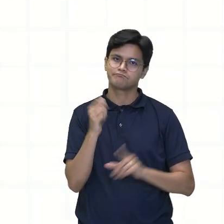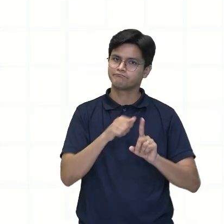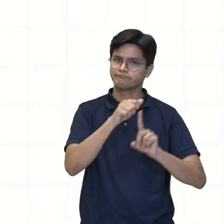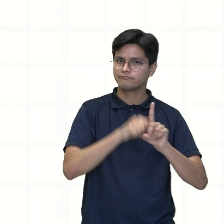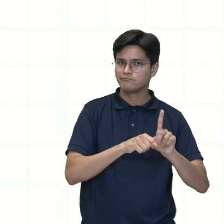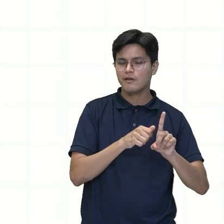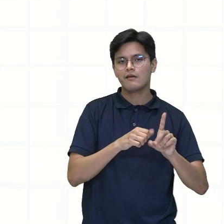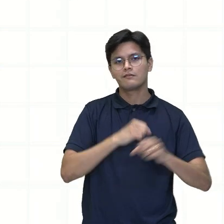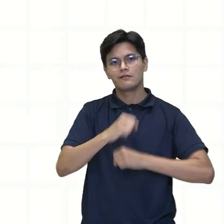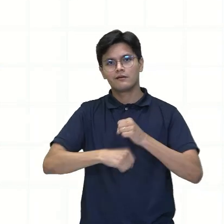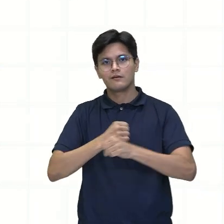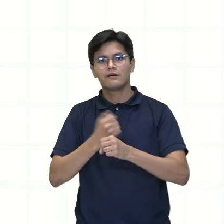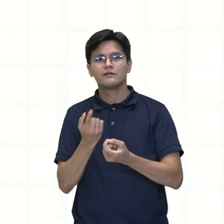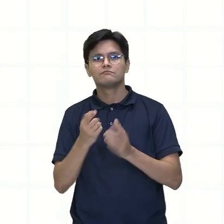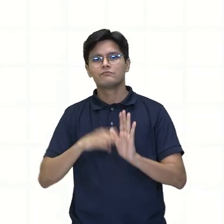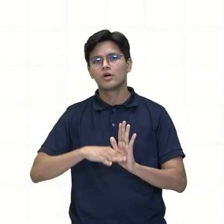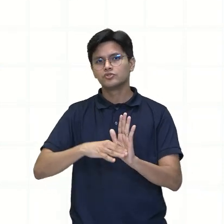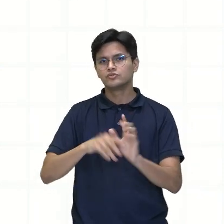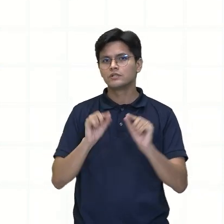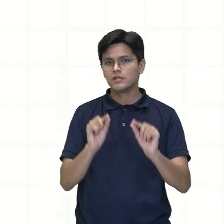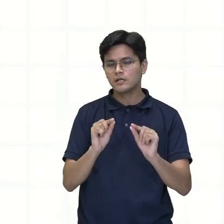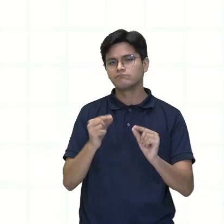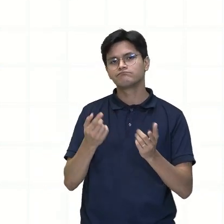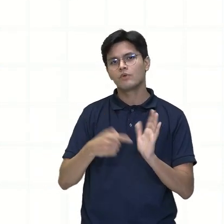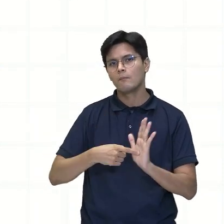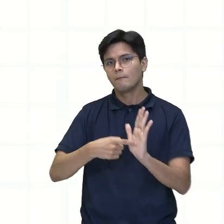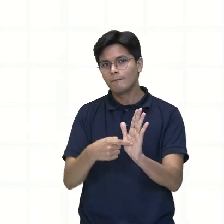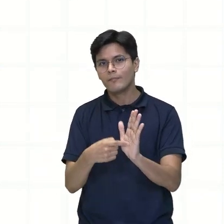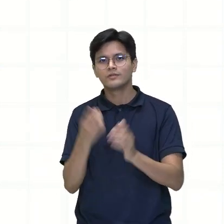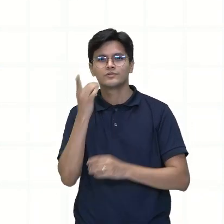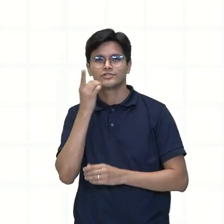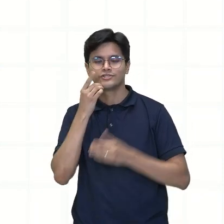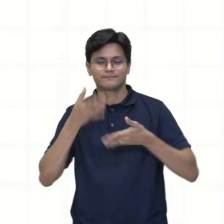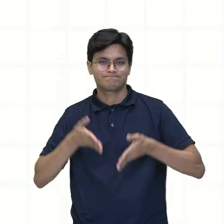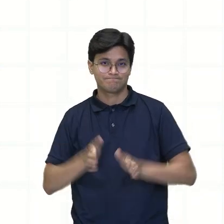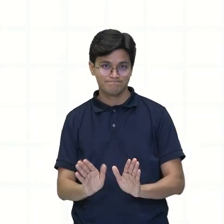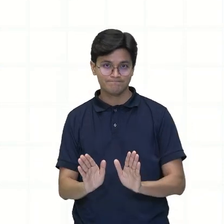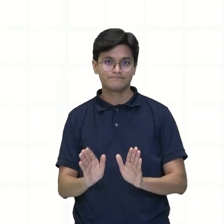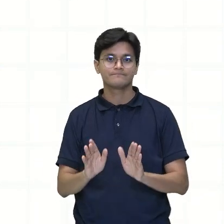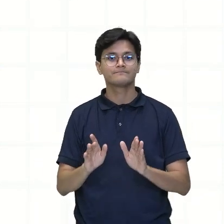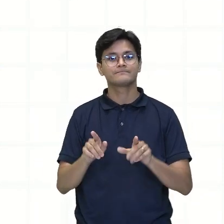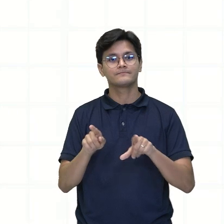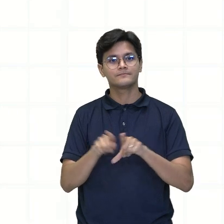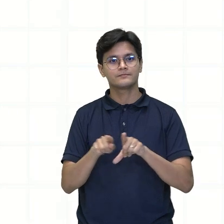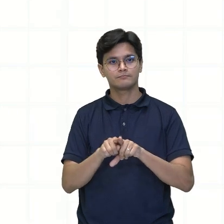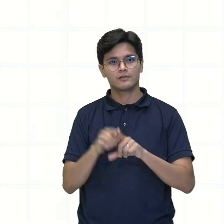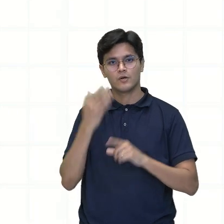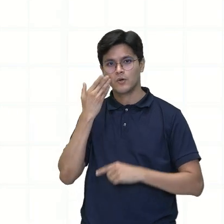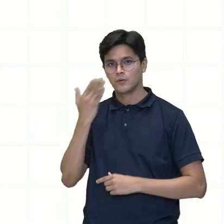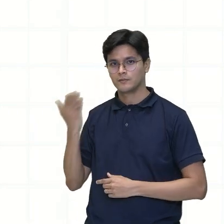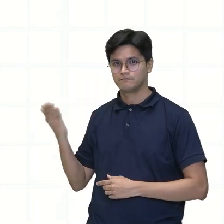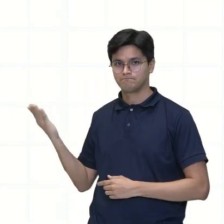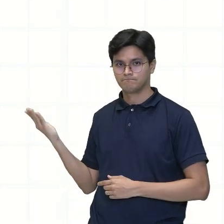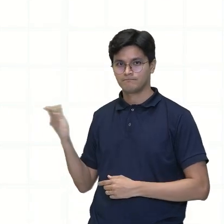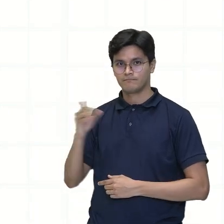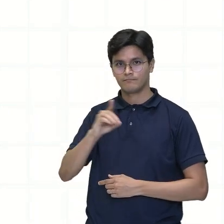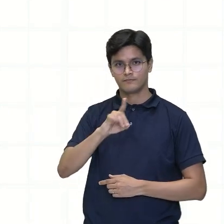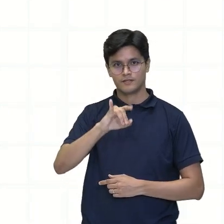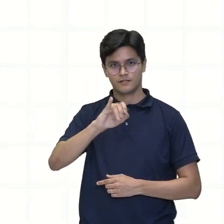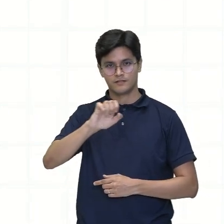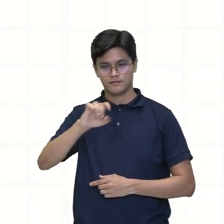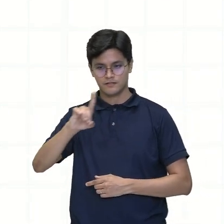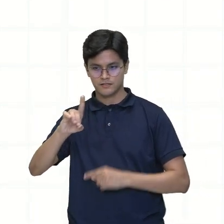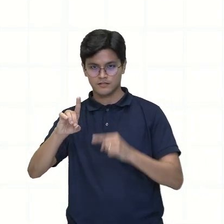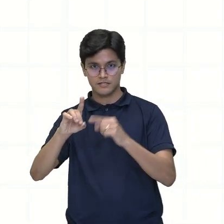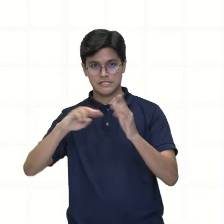quê? A data, o ano que ele nasceu, certo? He died, aqui, ele morreu quando?